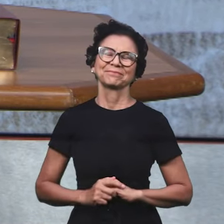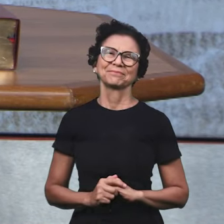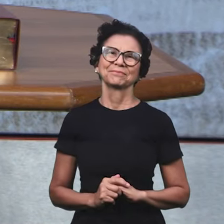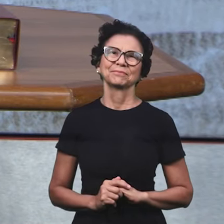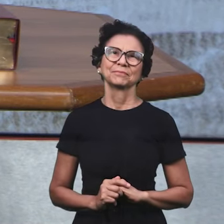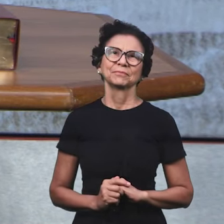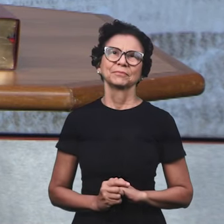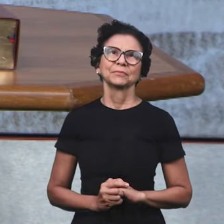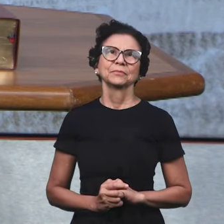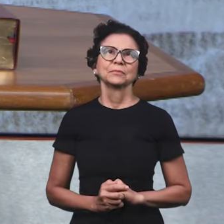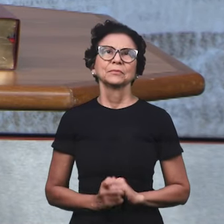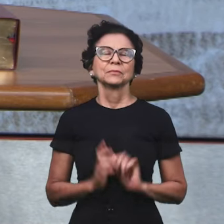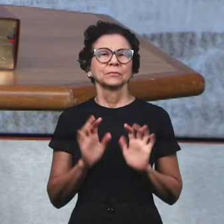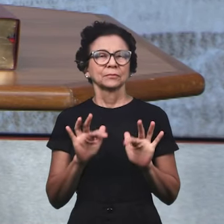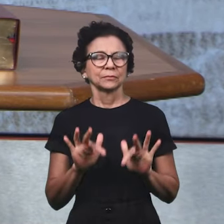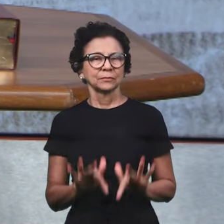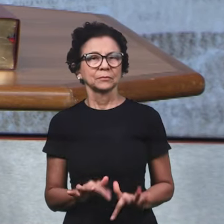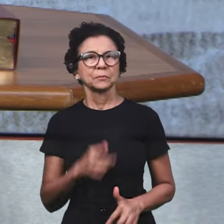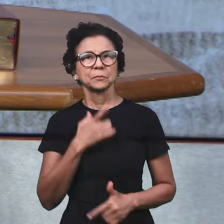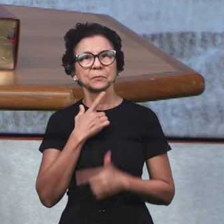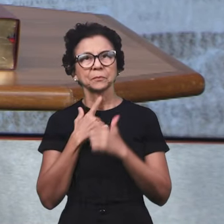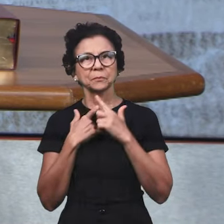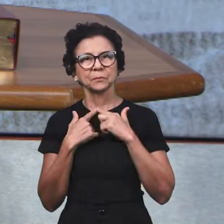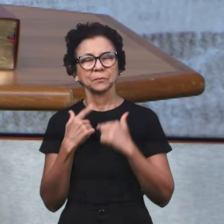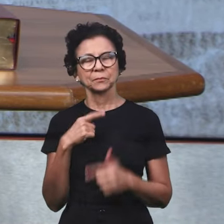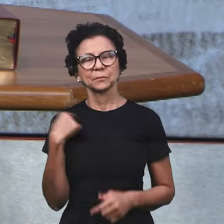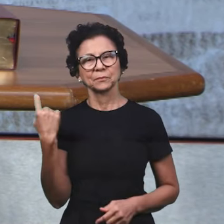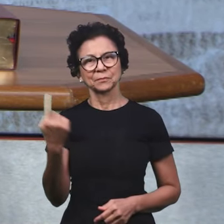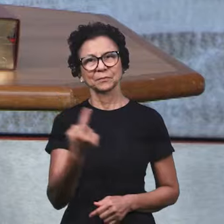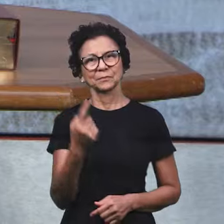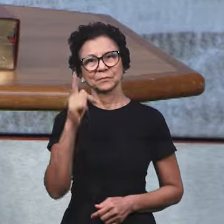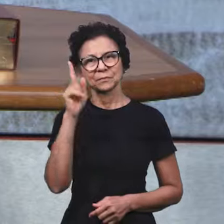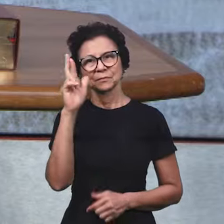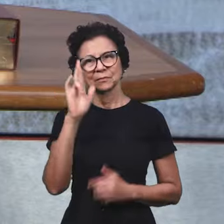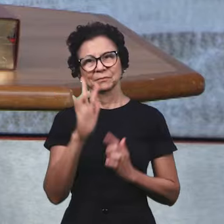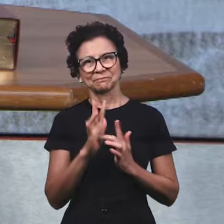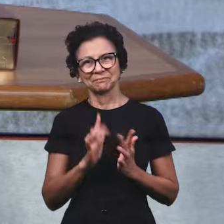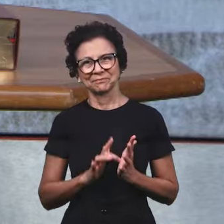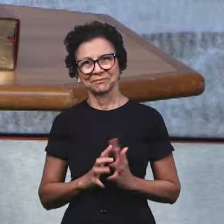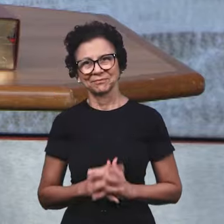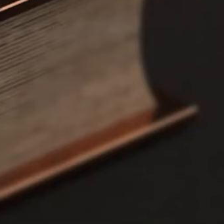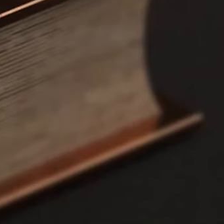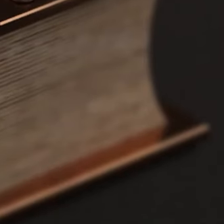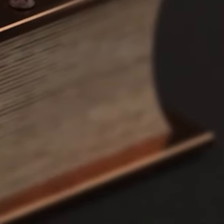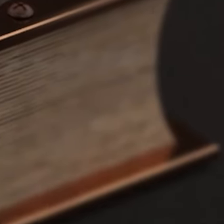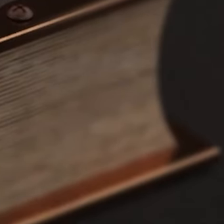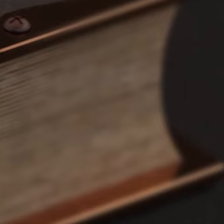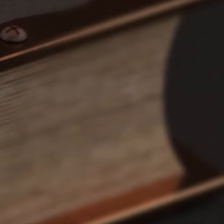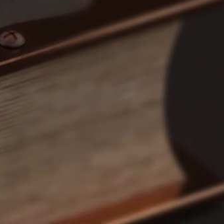encerrando o nosso episódio por hoje, desejando a todos os irmãos a paz do Senhor Jesus.